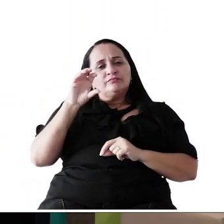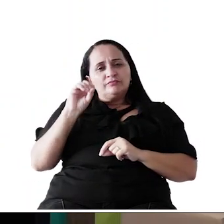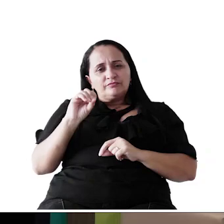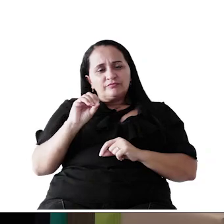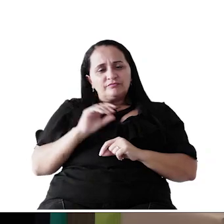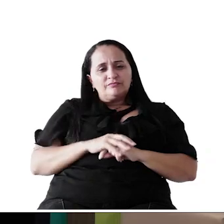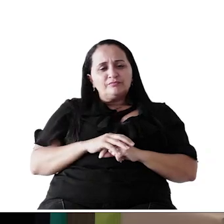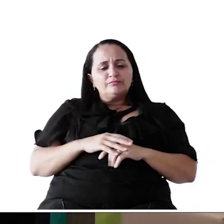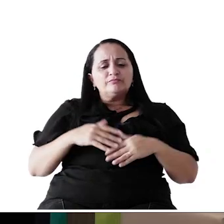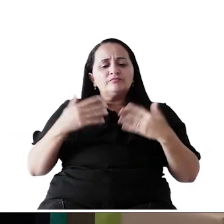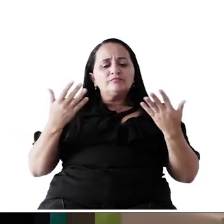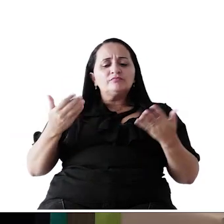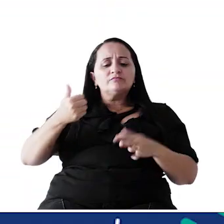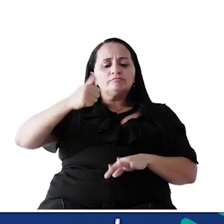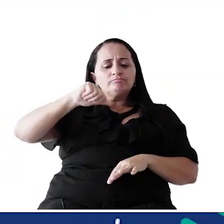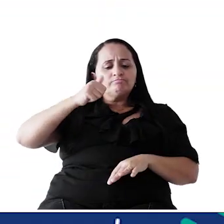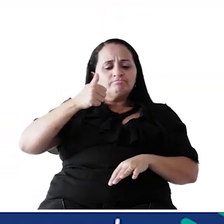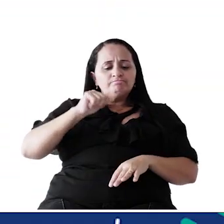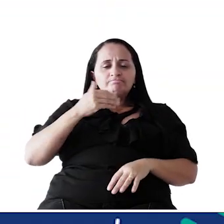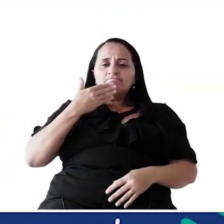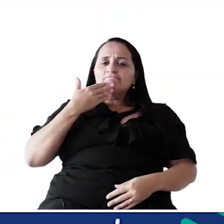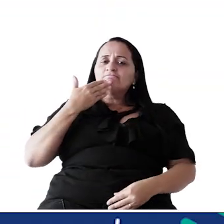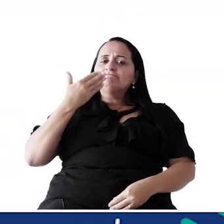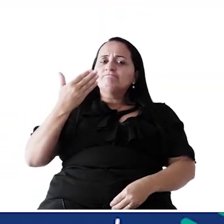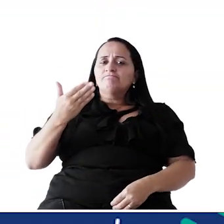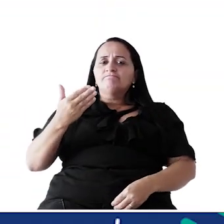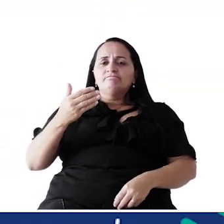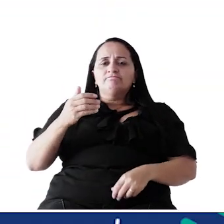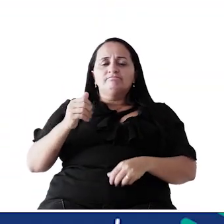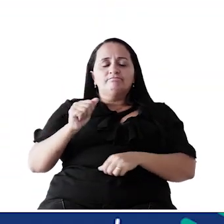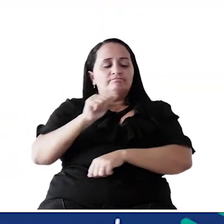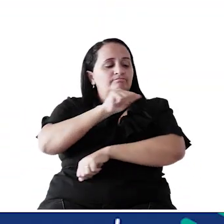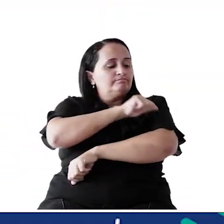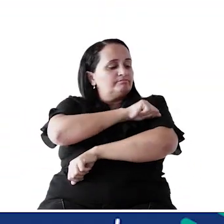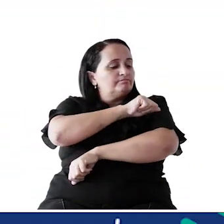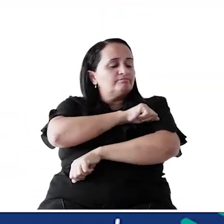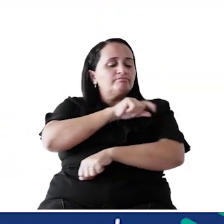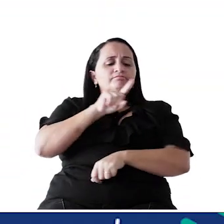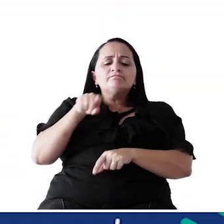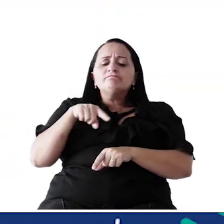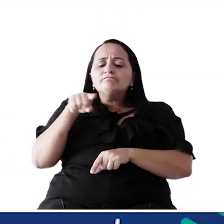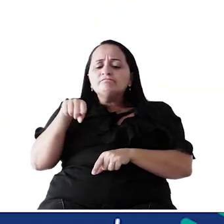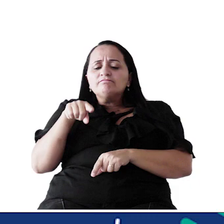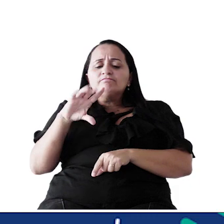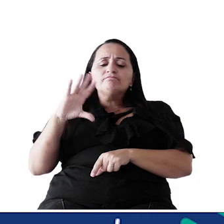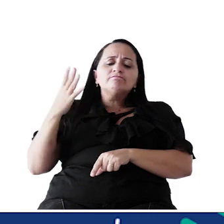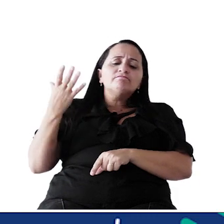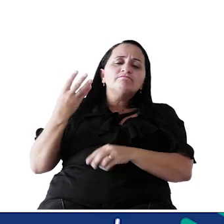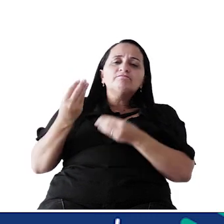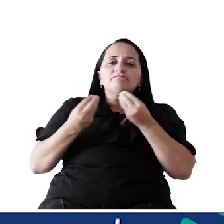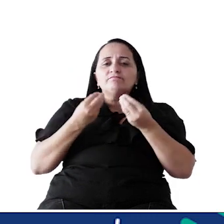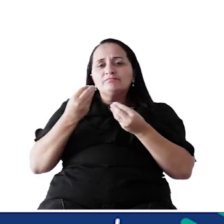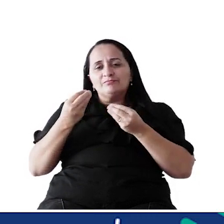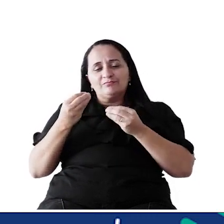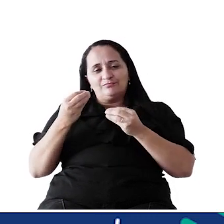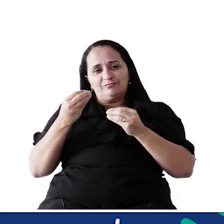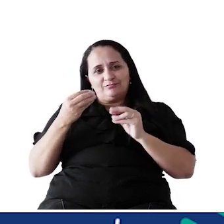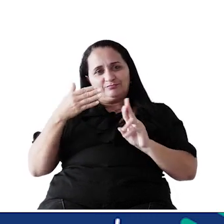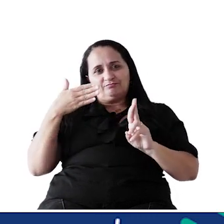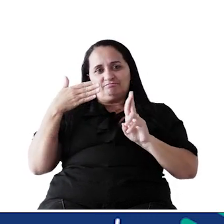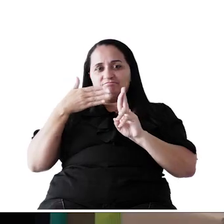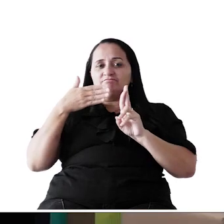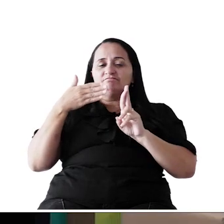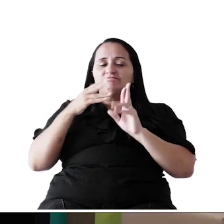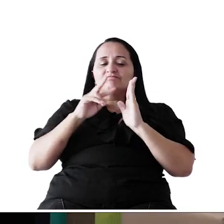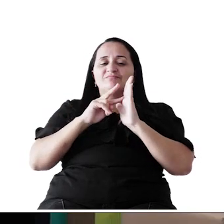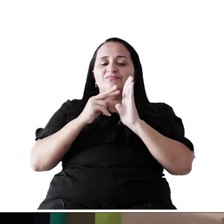alunos resolverem, encontrarem? Nós vamos hoje trabalhar com a fração e suas representações de